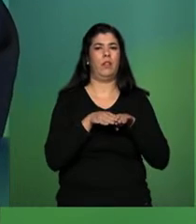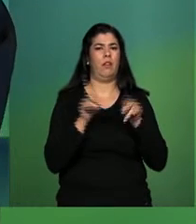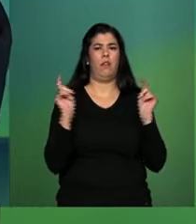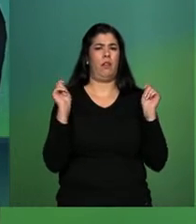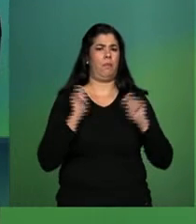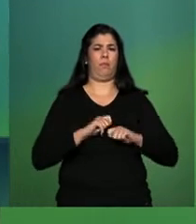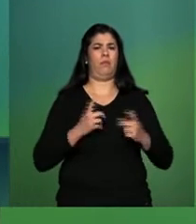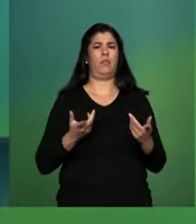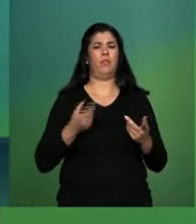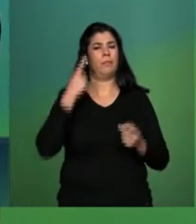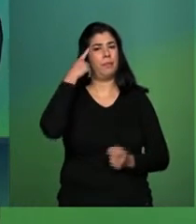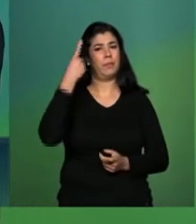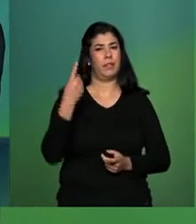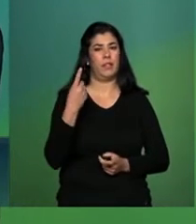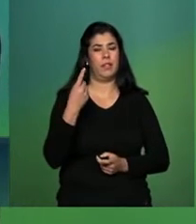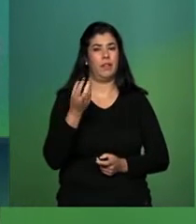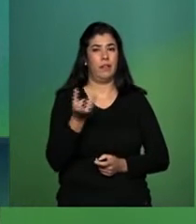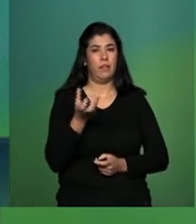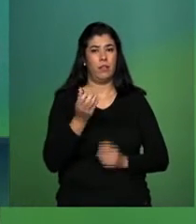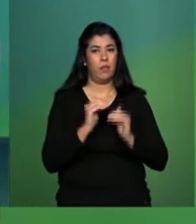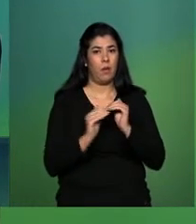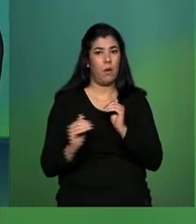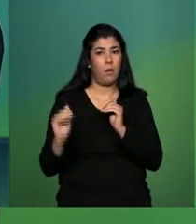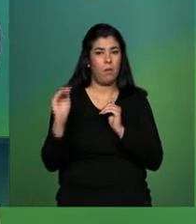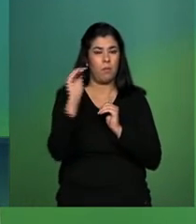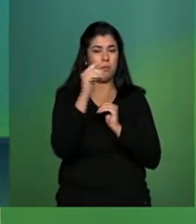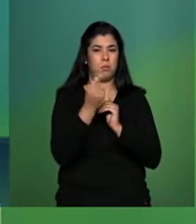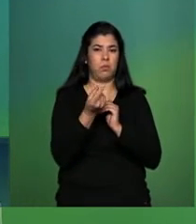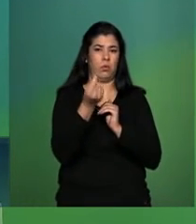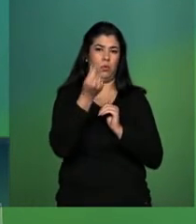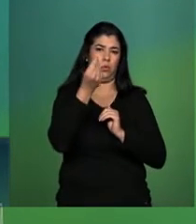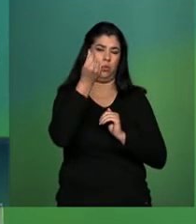imaginar que você aumente os custos,